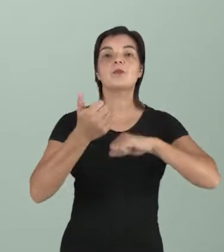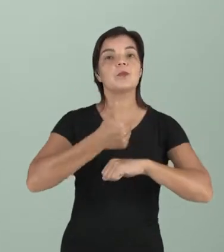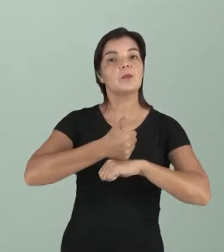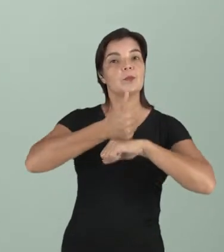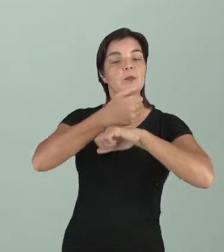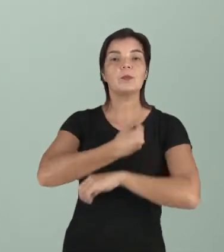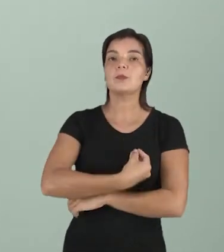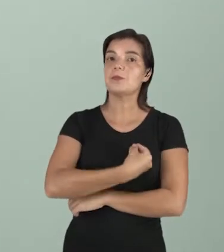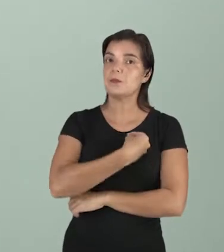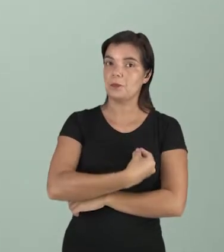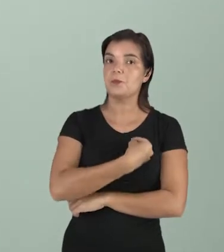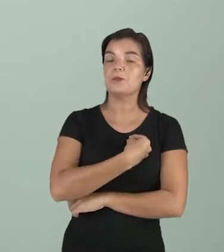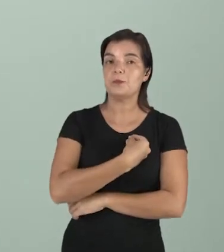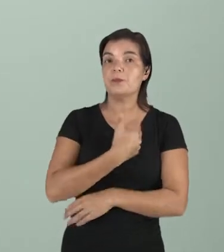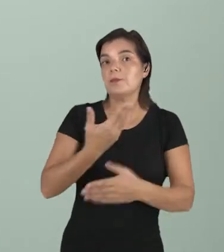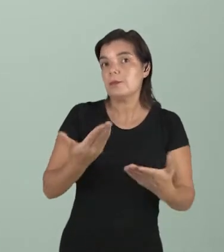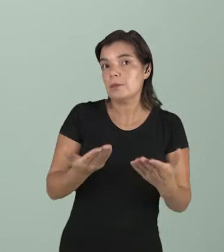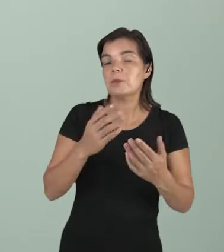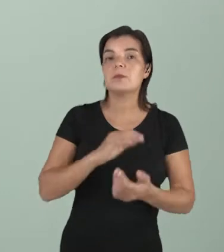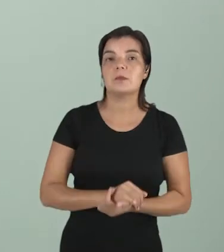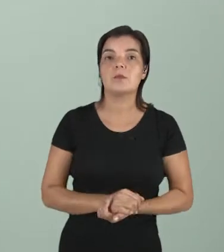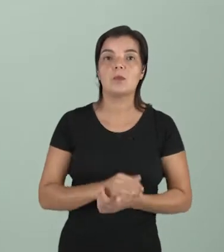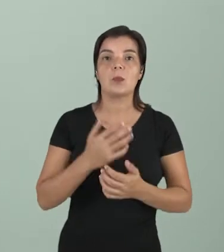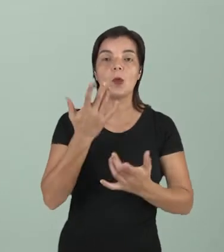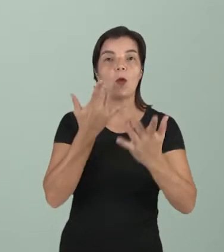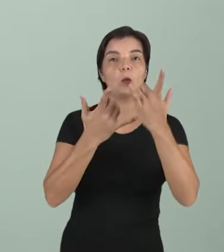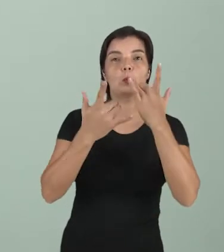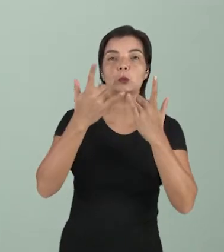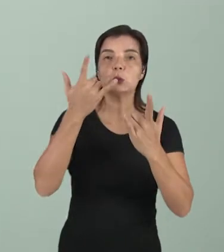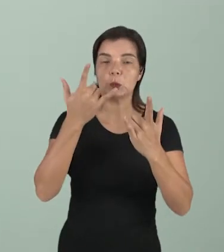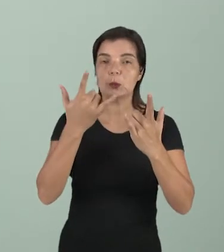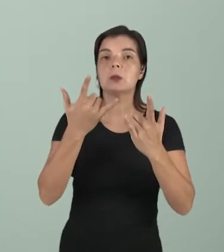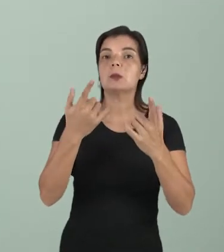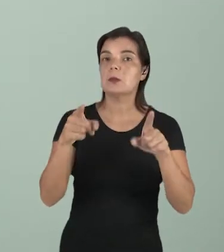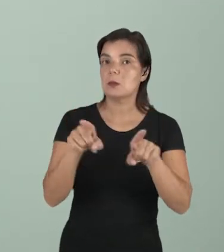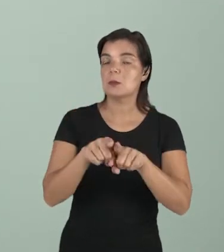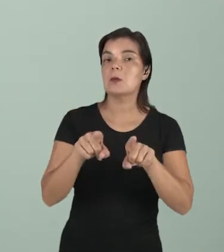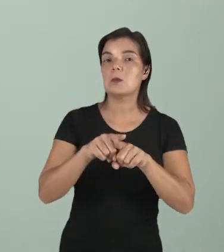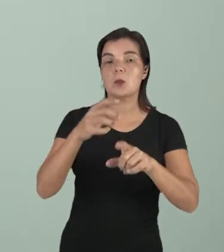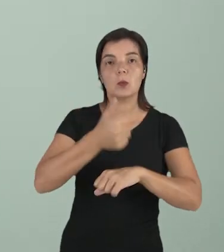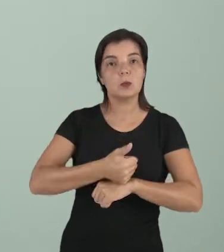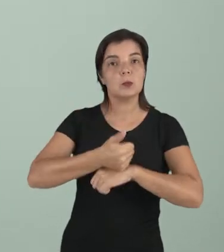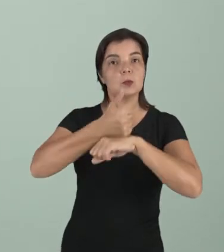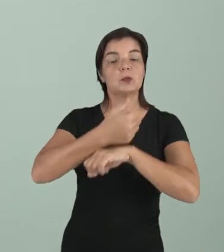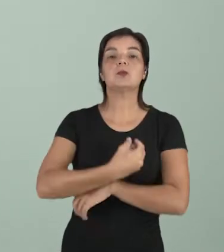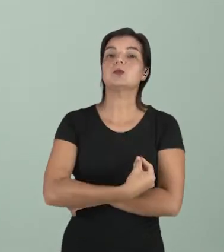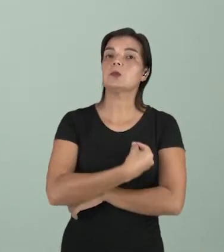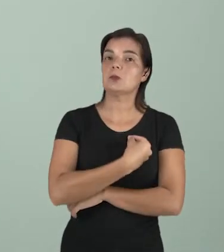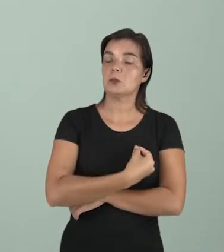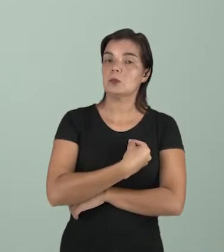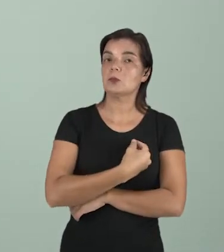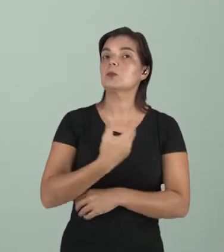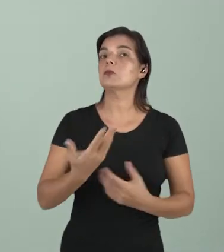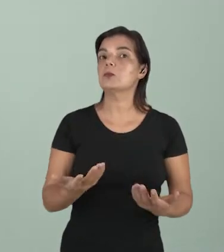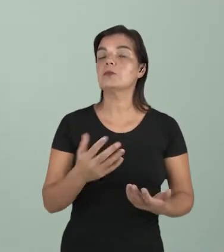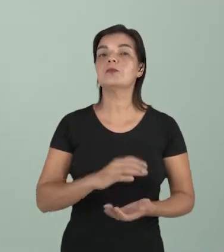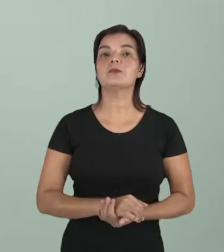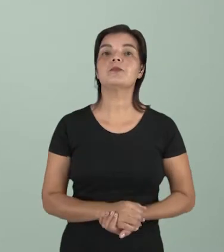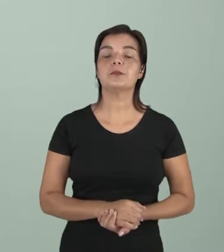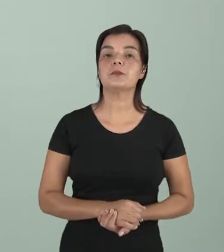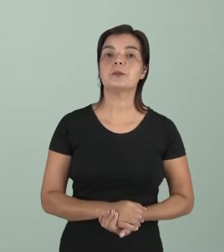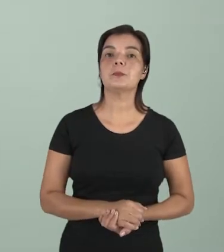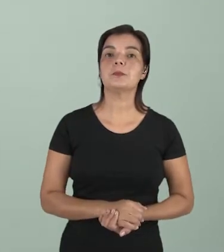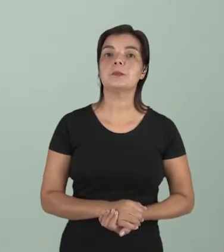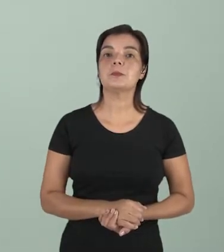da população. Então, acaba atraindo olhares. E aí, a qualidade de vida sendo de